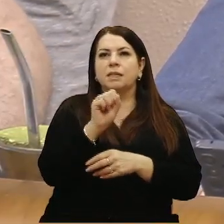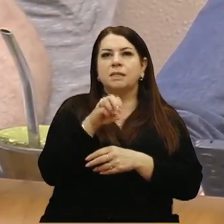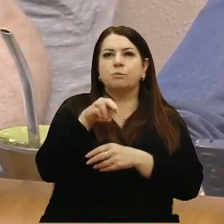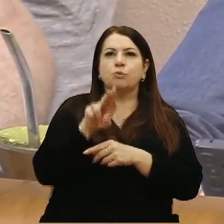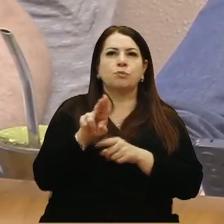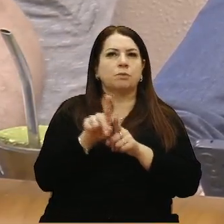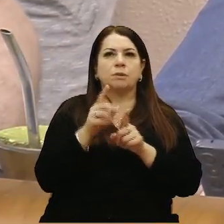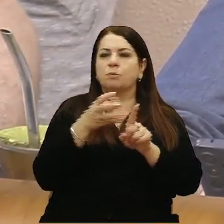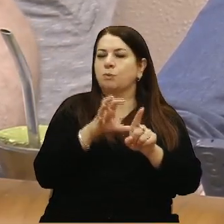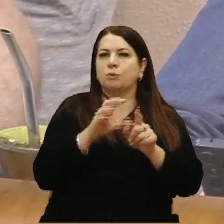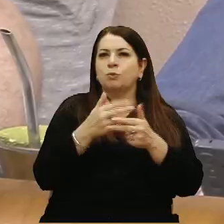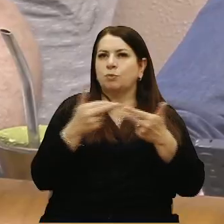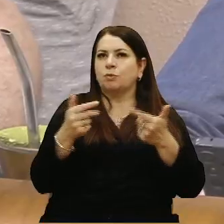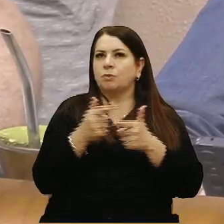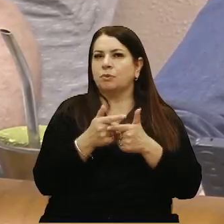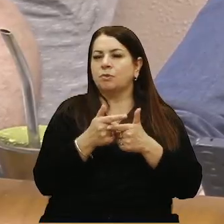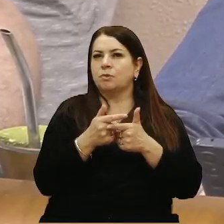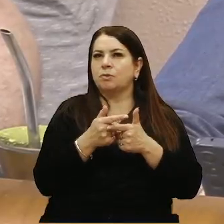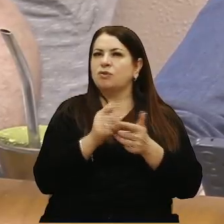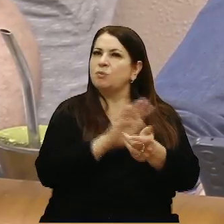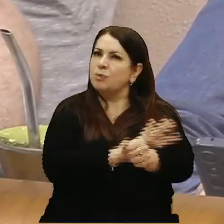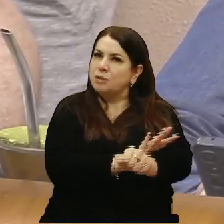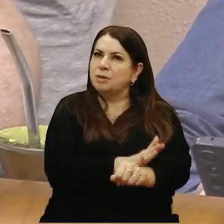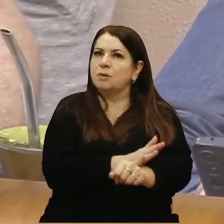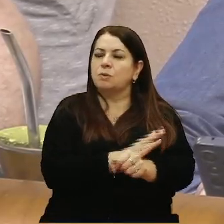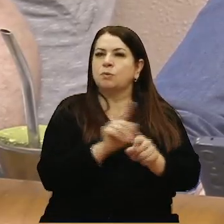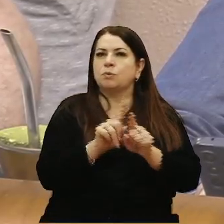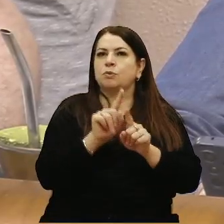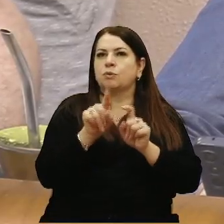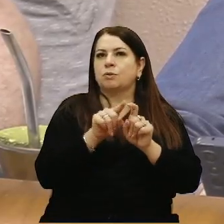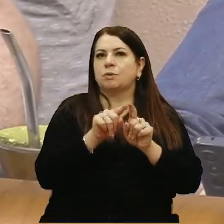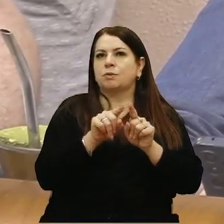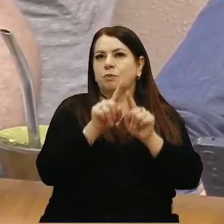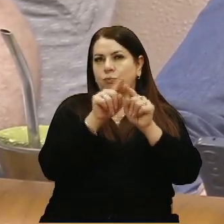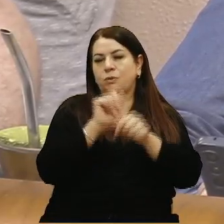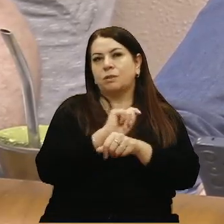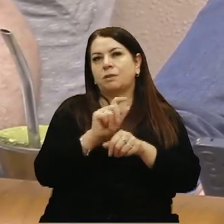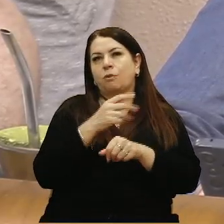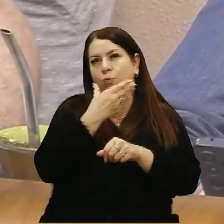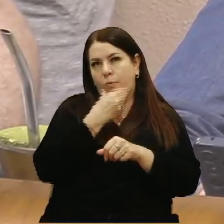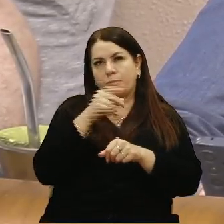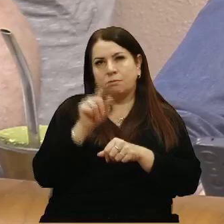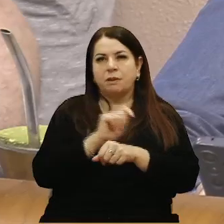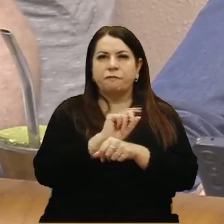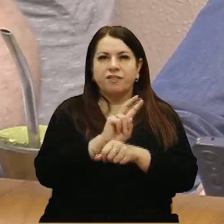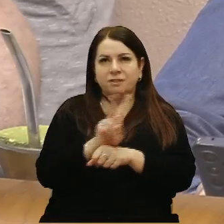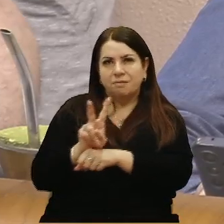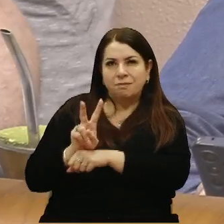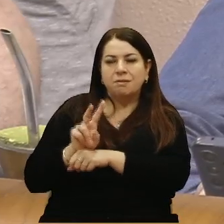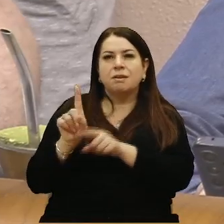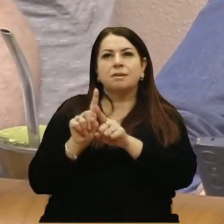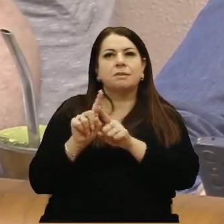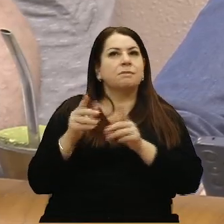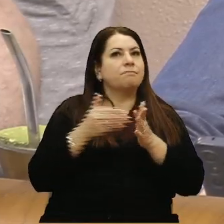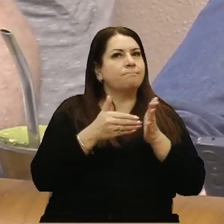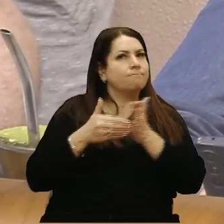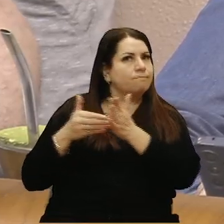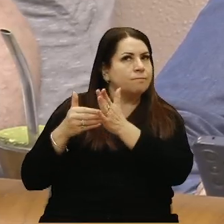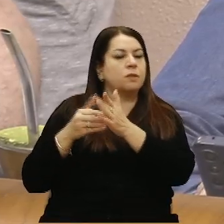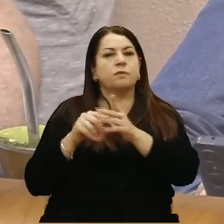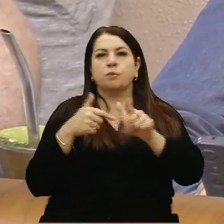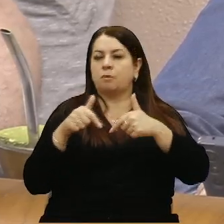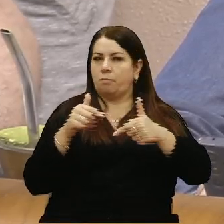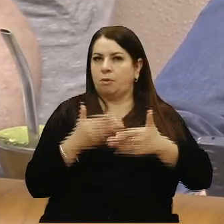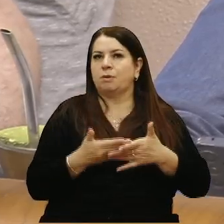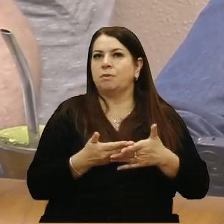veementemente os atos de discriminação racial sofridos por um de seus fiscais que vem sendo impedido de exercer suas